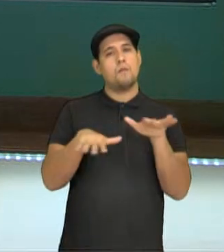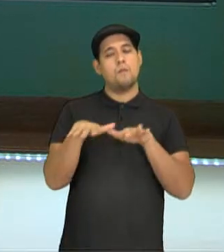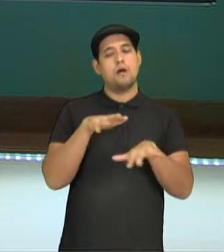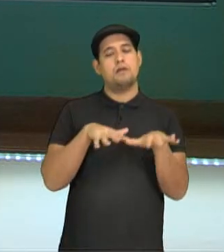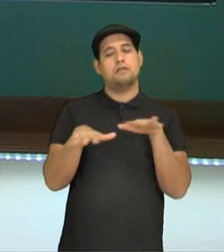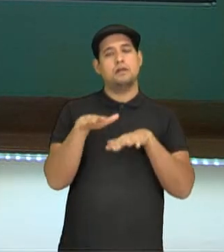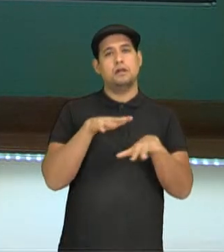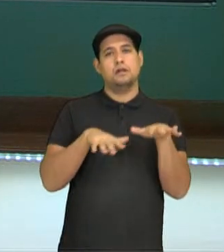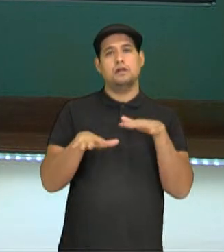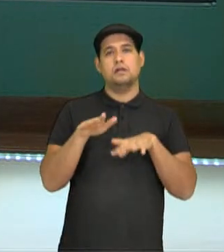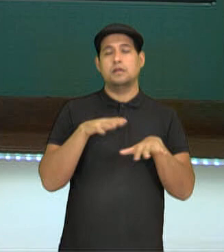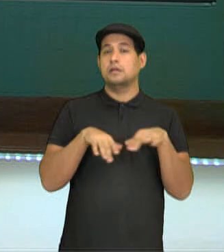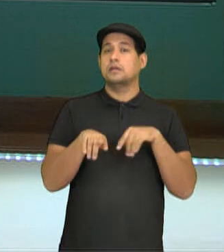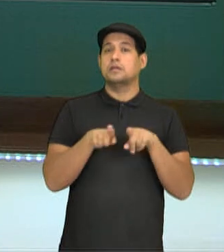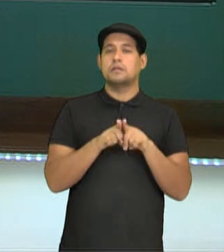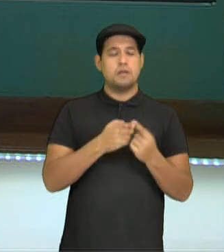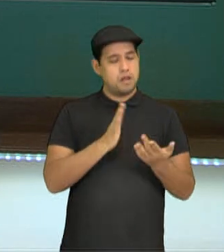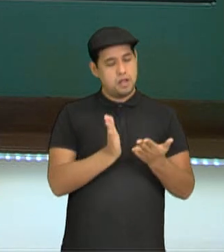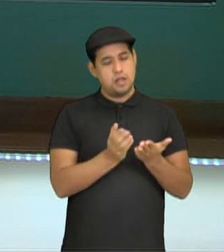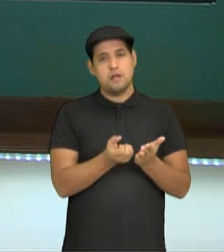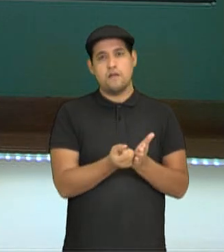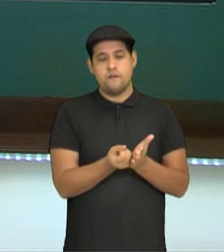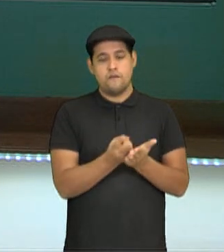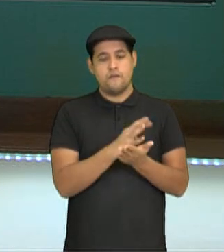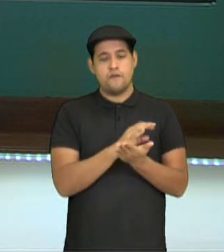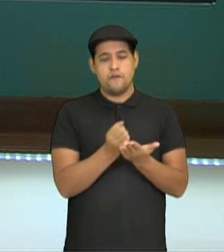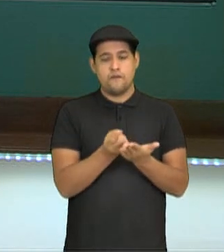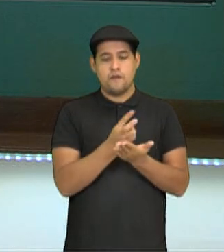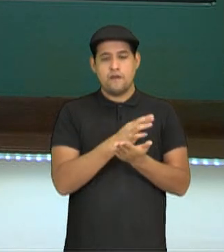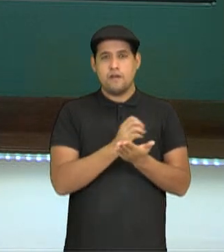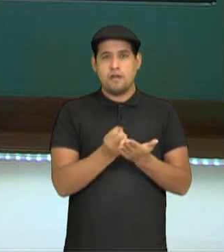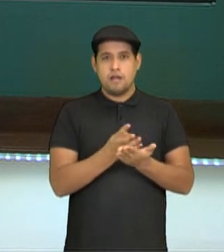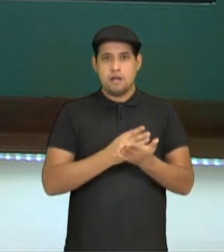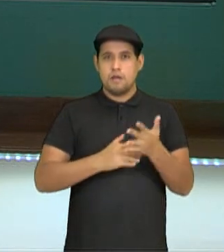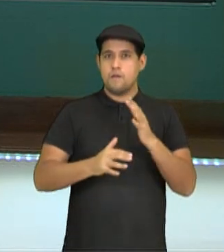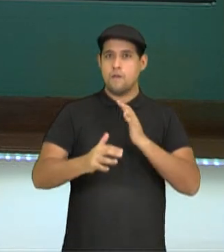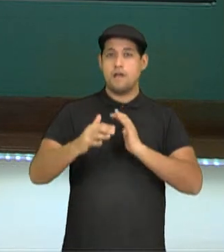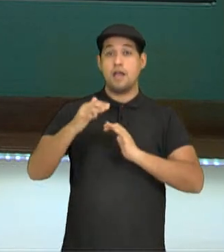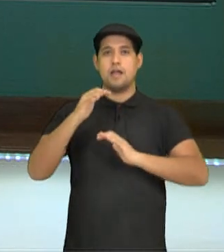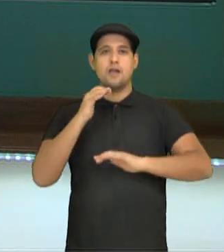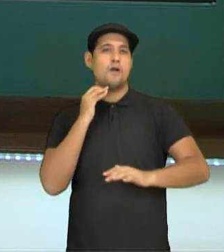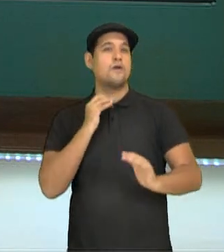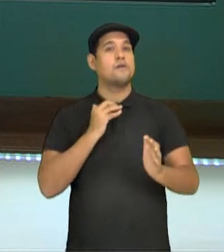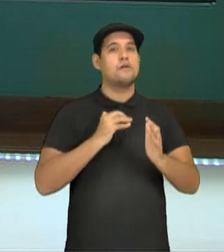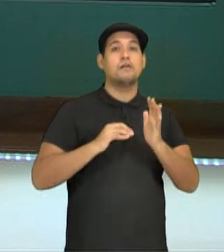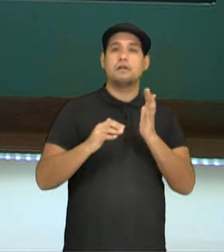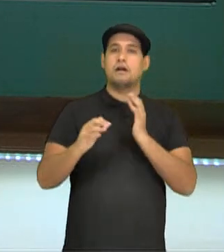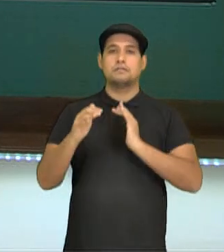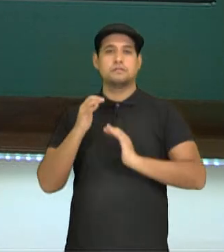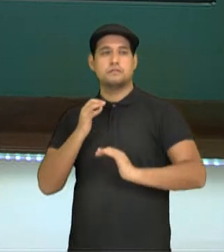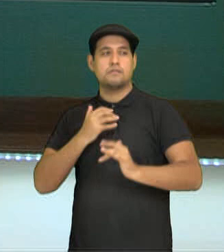movimento e folhear para que você veja aqueles desenhos